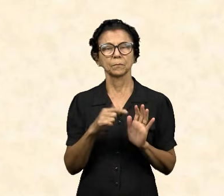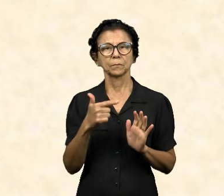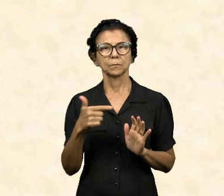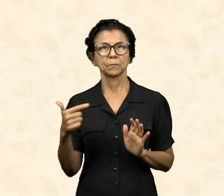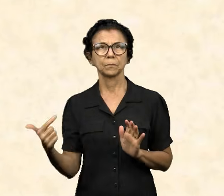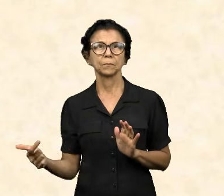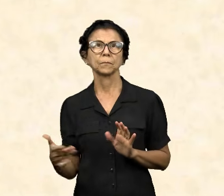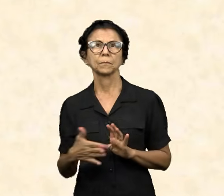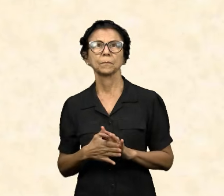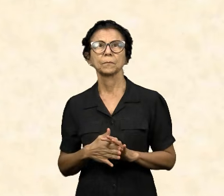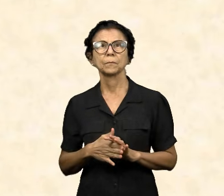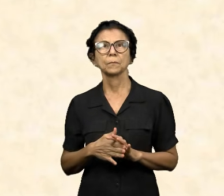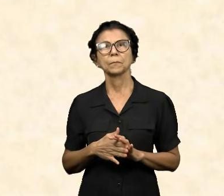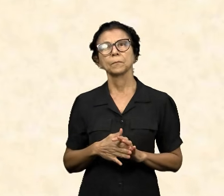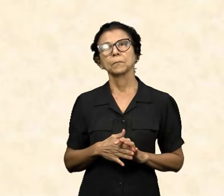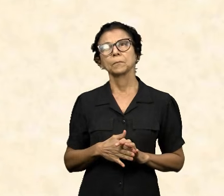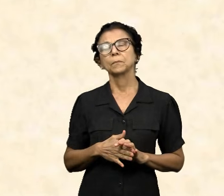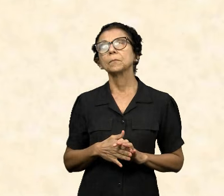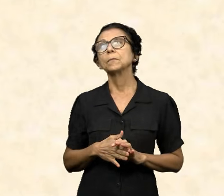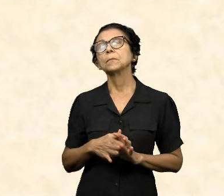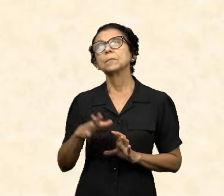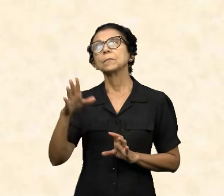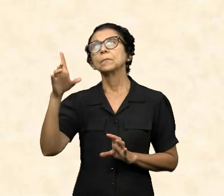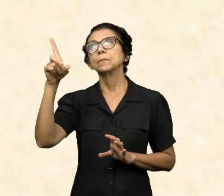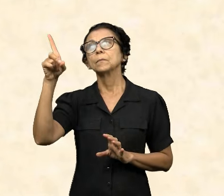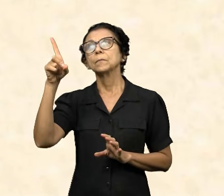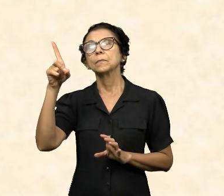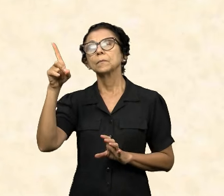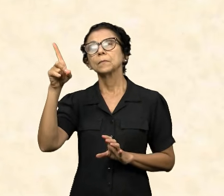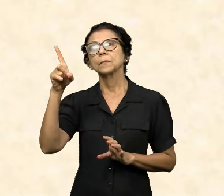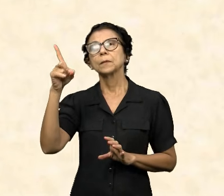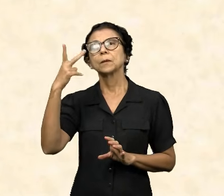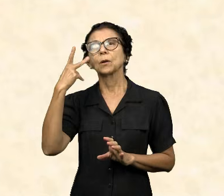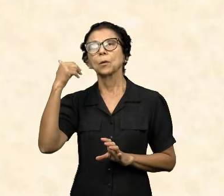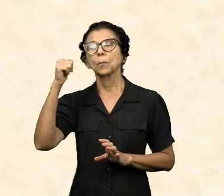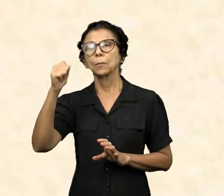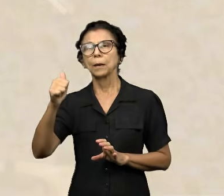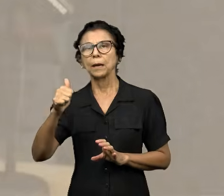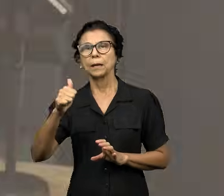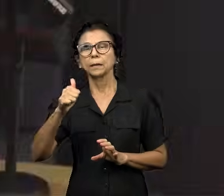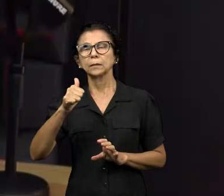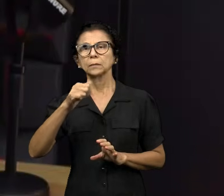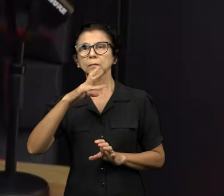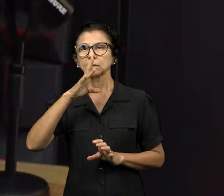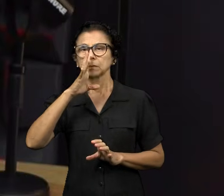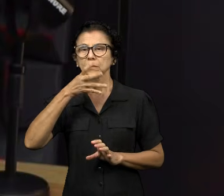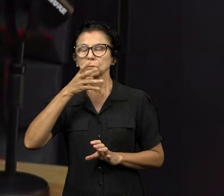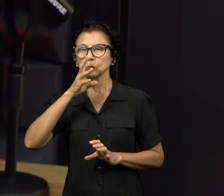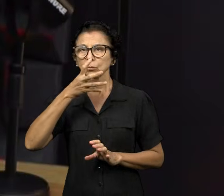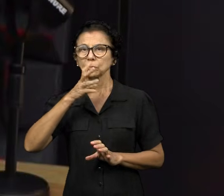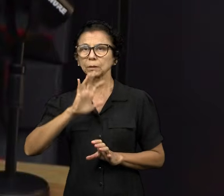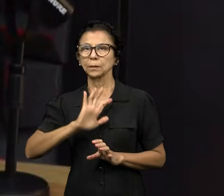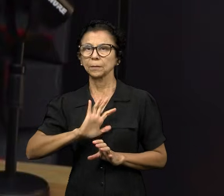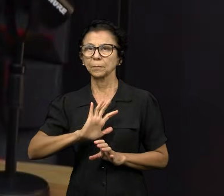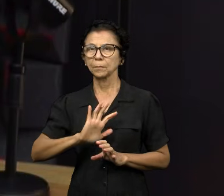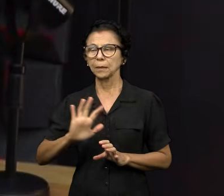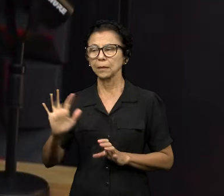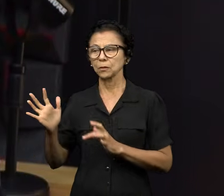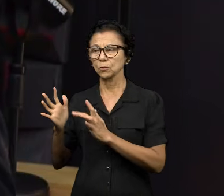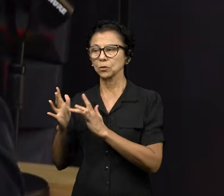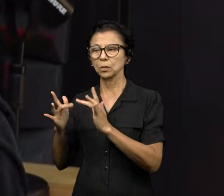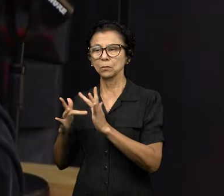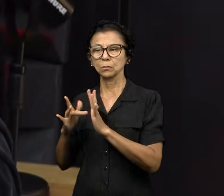ninguém julga, mas deu ao Filho todo o juízo. Então Jesus é o Salvador, Ele é o